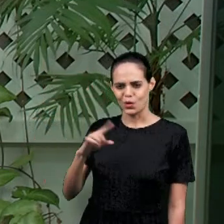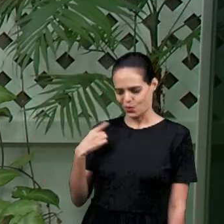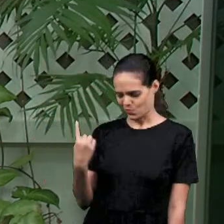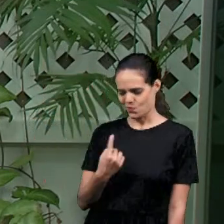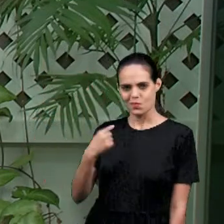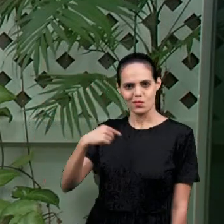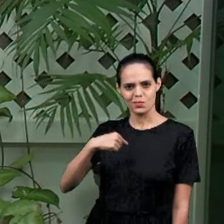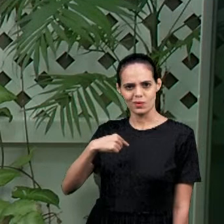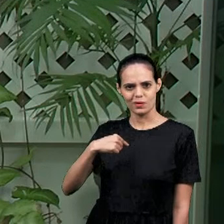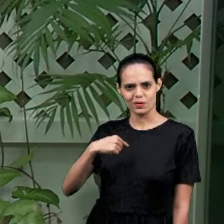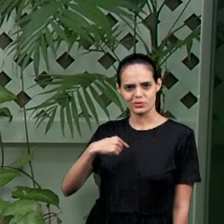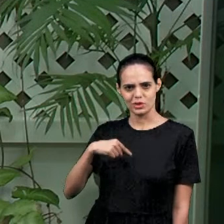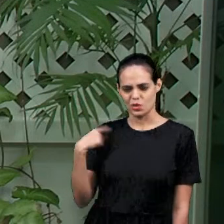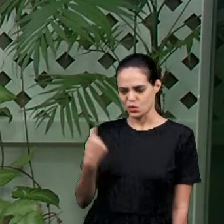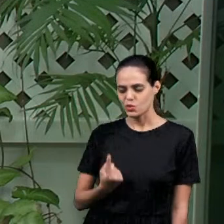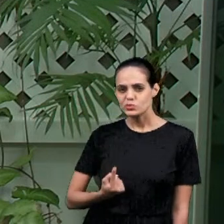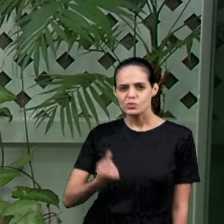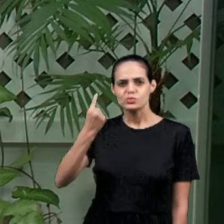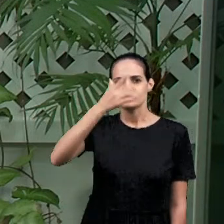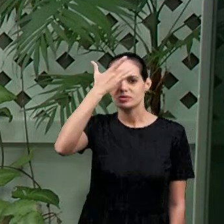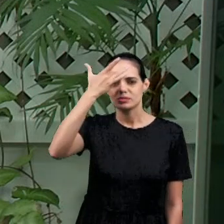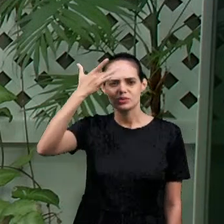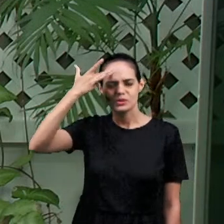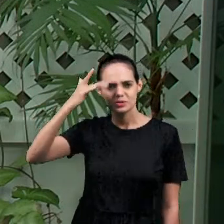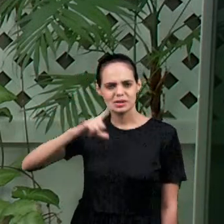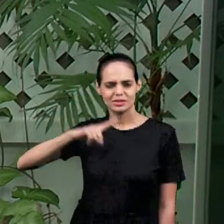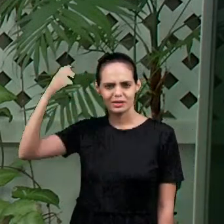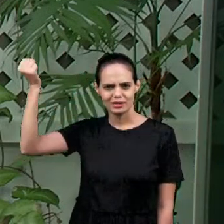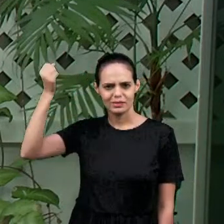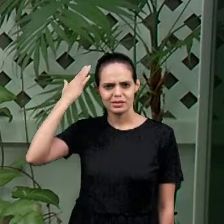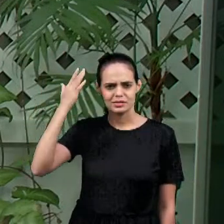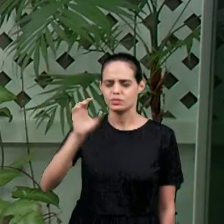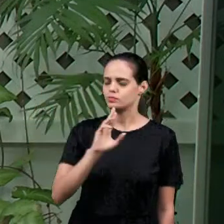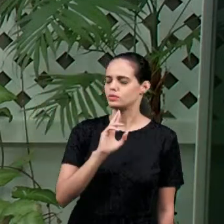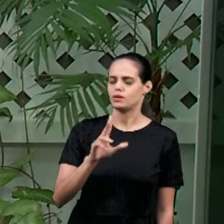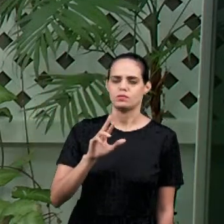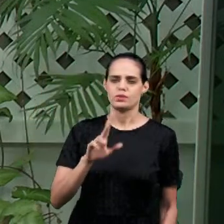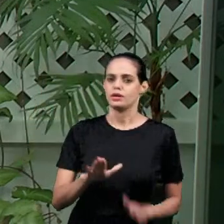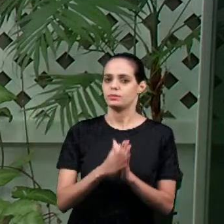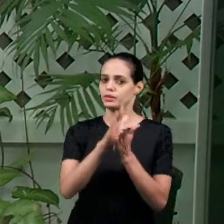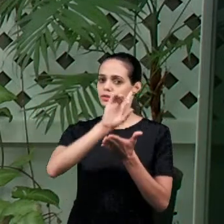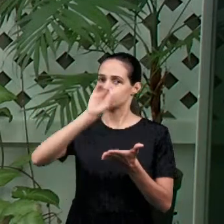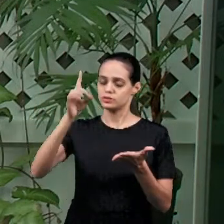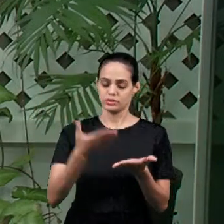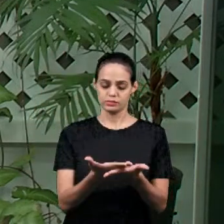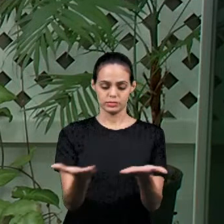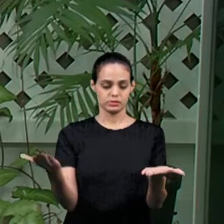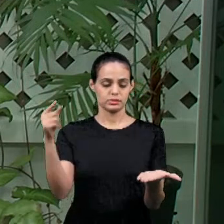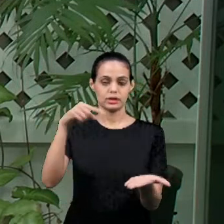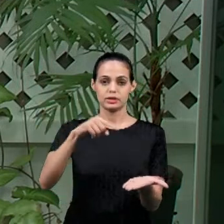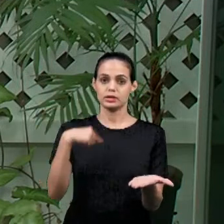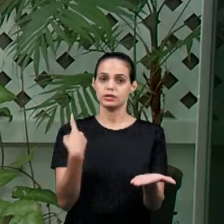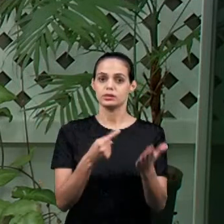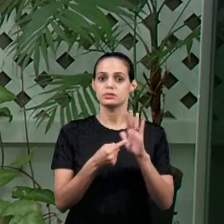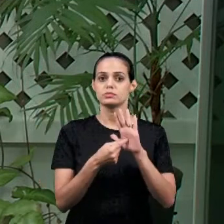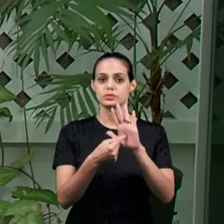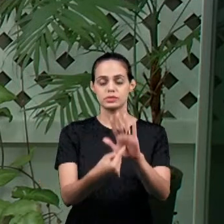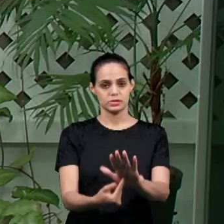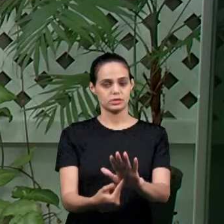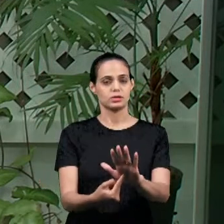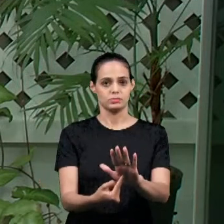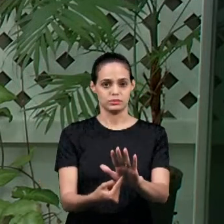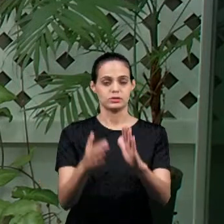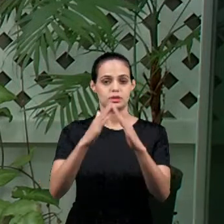nem somos nós os únicos que temos revelação. A palavra está aí, nós estamos mostrando aos nossos irmãos que a igreja no